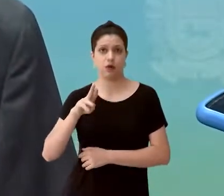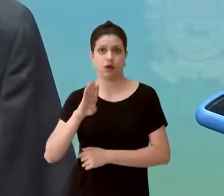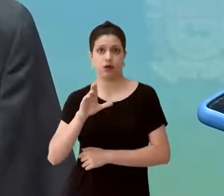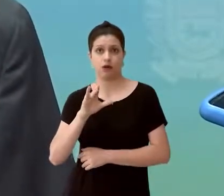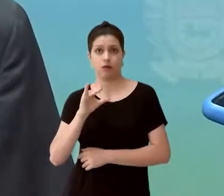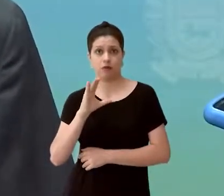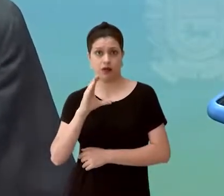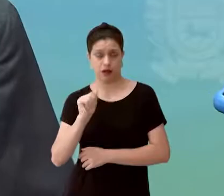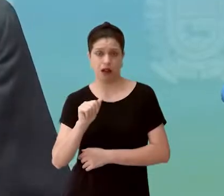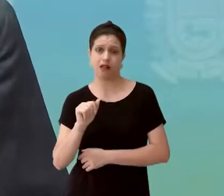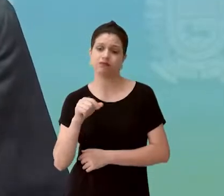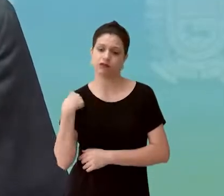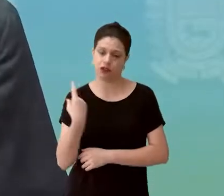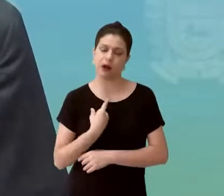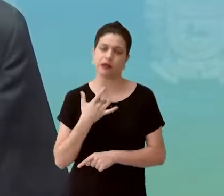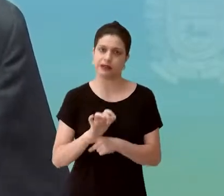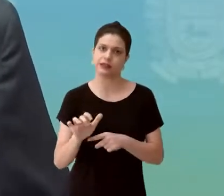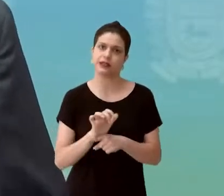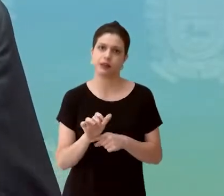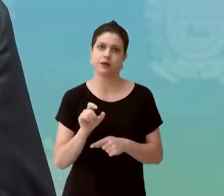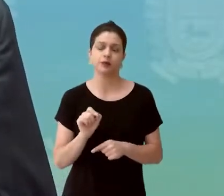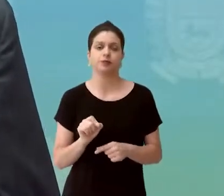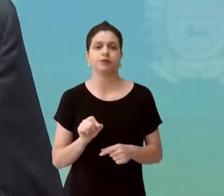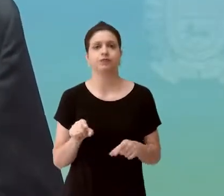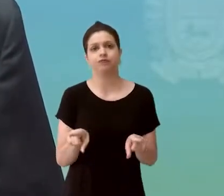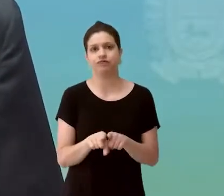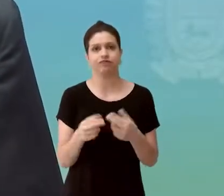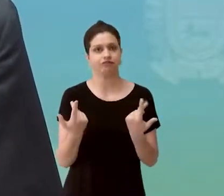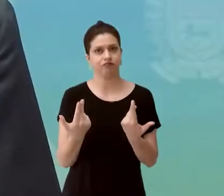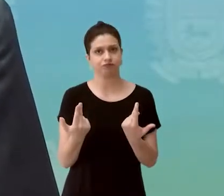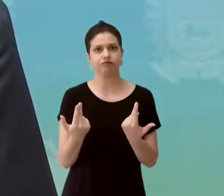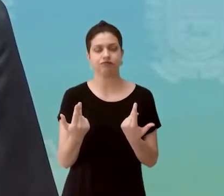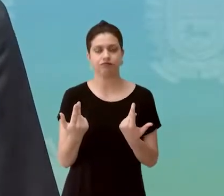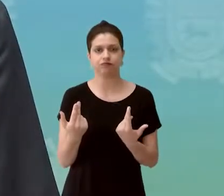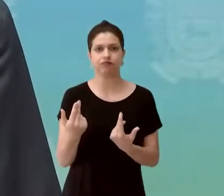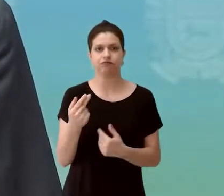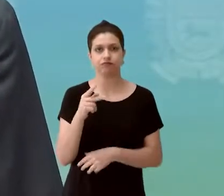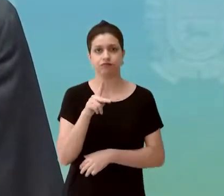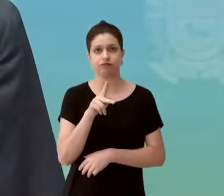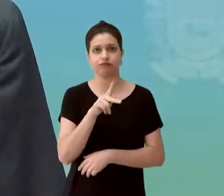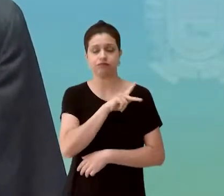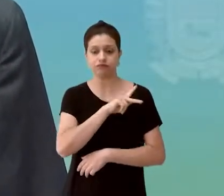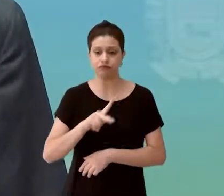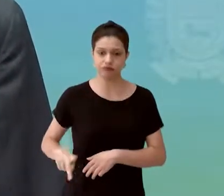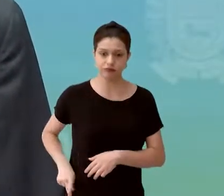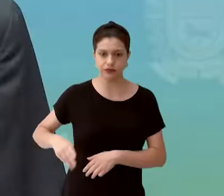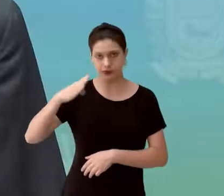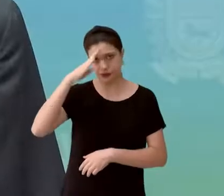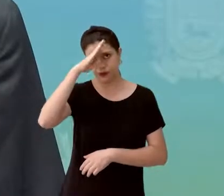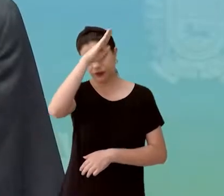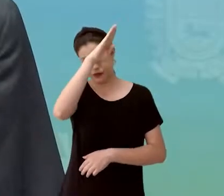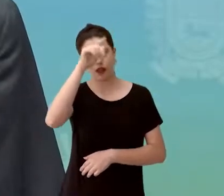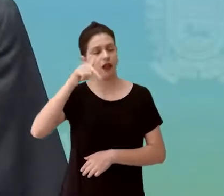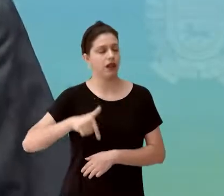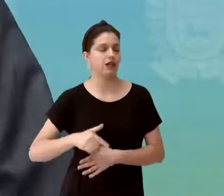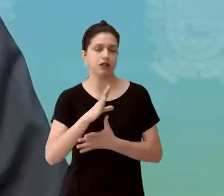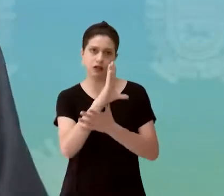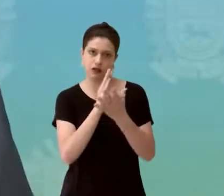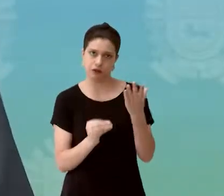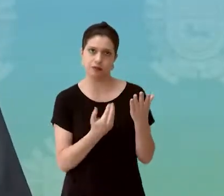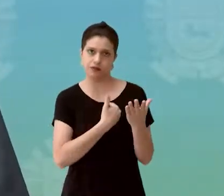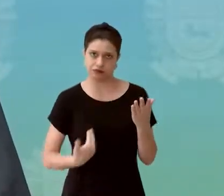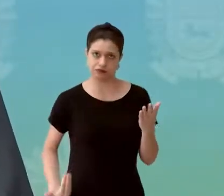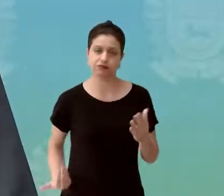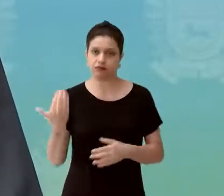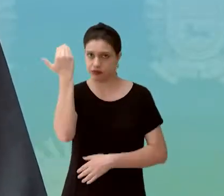calamidade pública no estado de Mato Grosso do Sul, aos moldes que foi declarado pelo presidente da República, Jair Bolsonaro. O